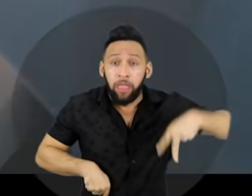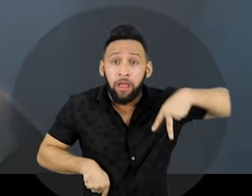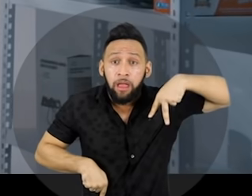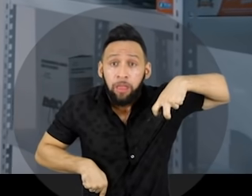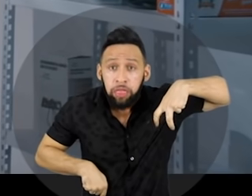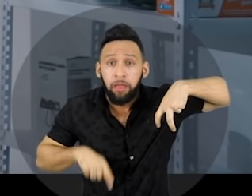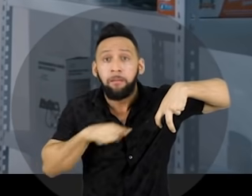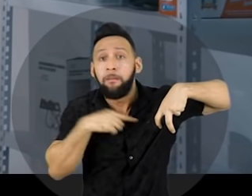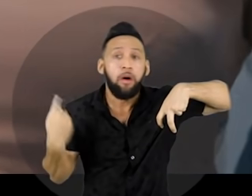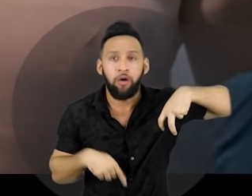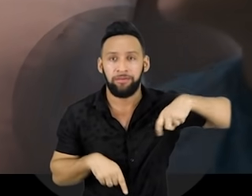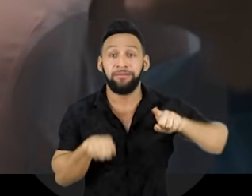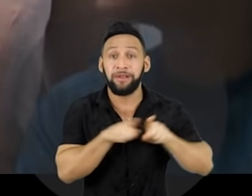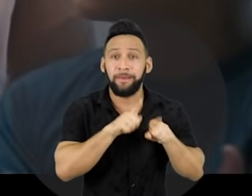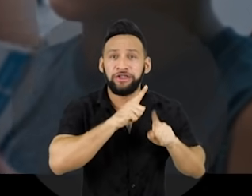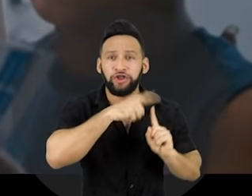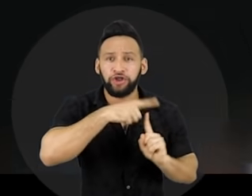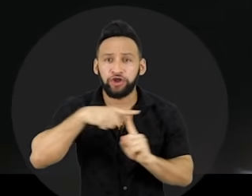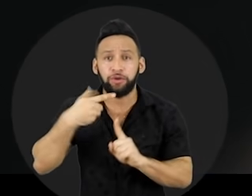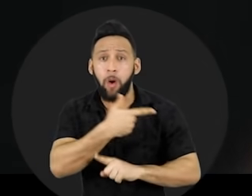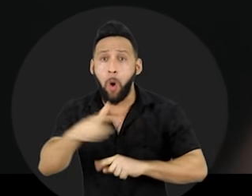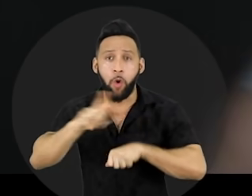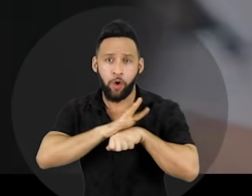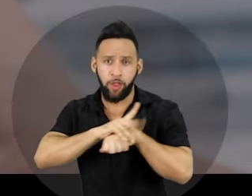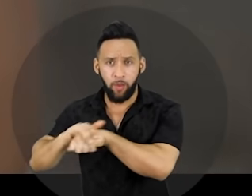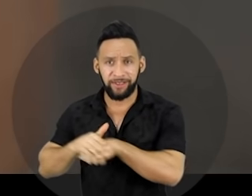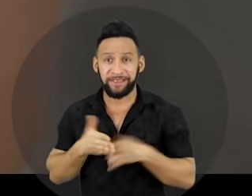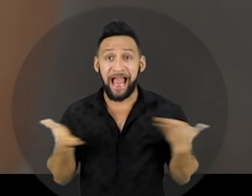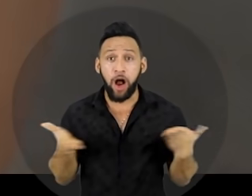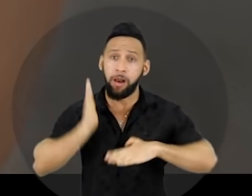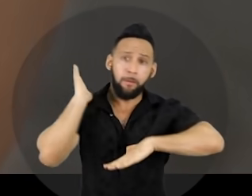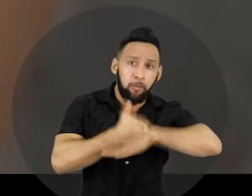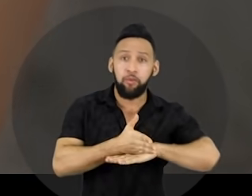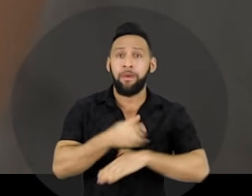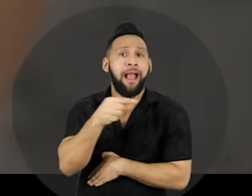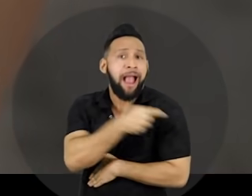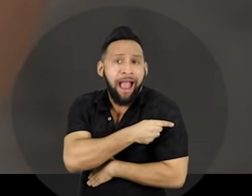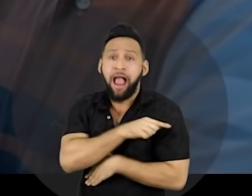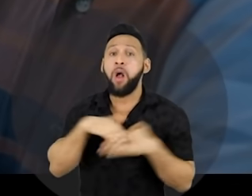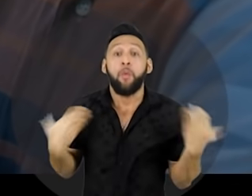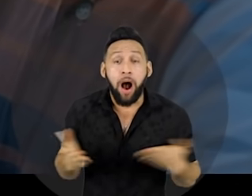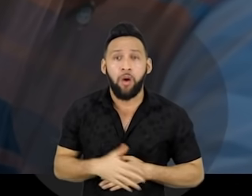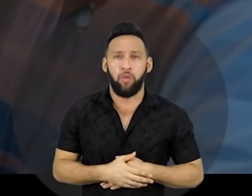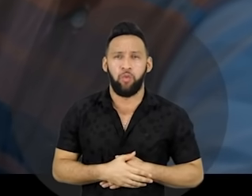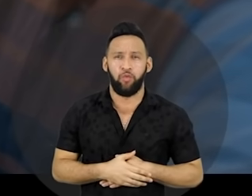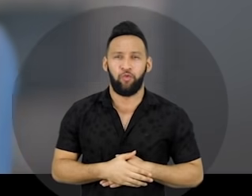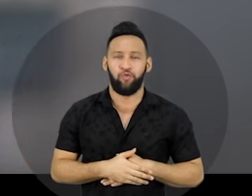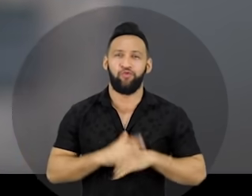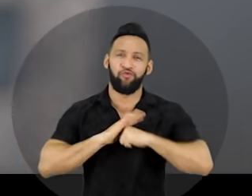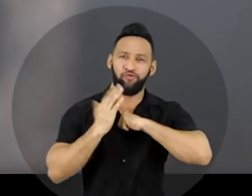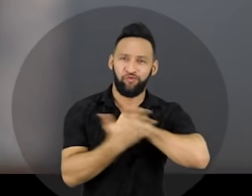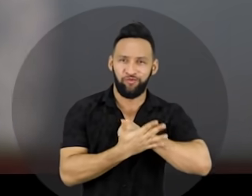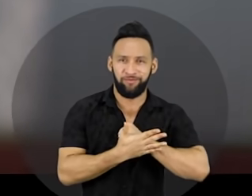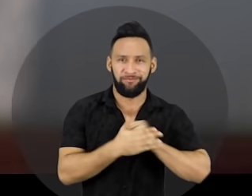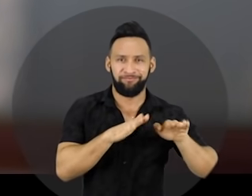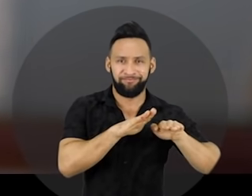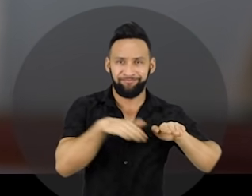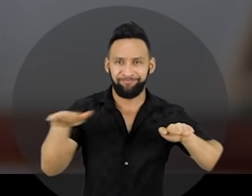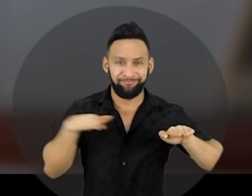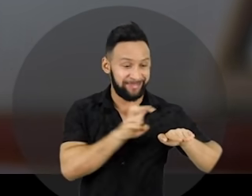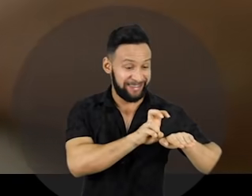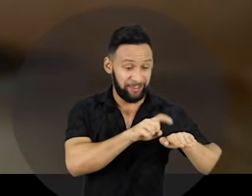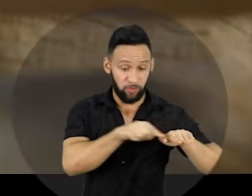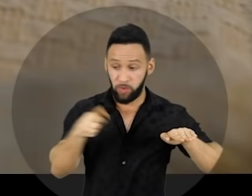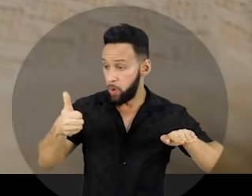e tantas outras doenças. Agora, chegou a hora da vacina proteger o seu filho, de 5 a 11